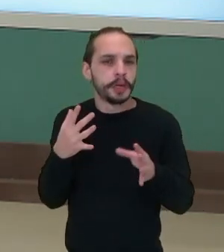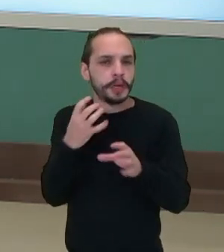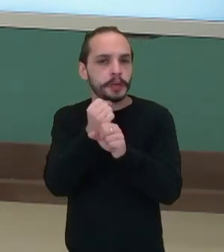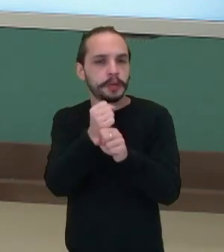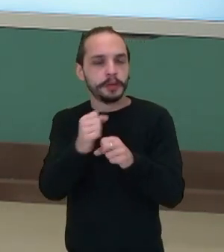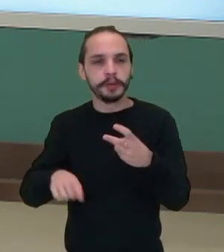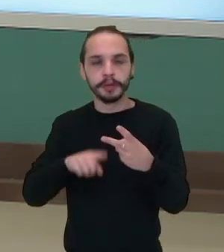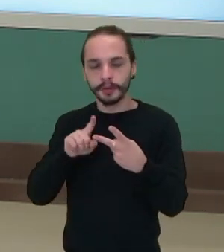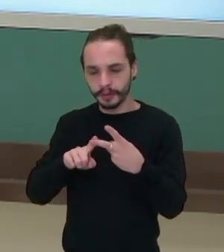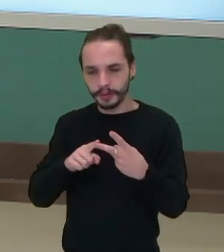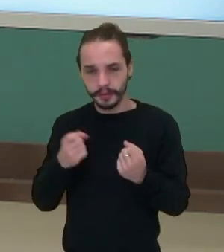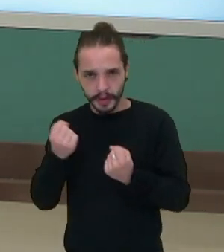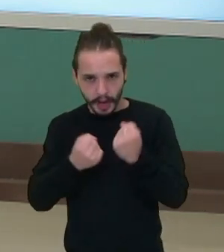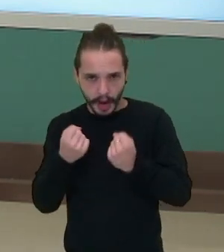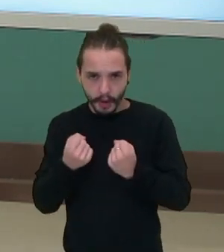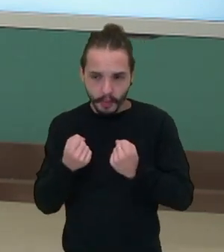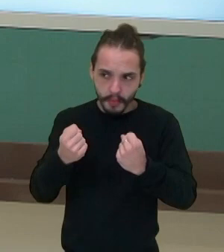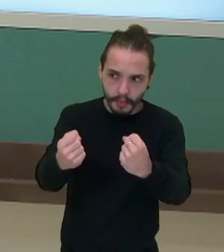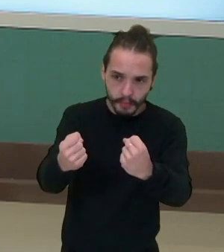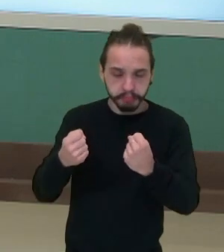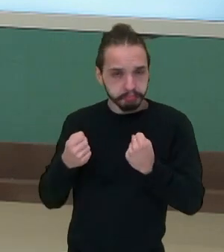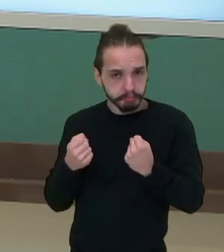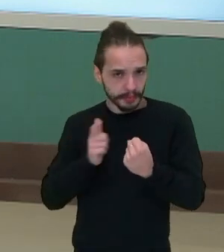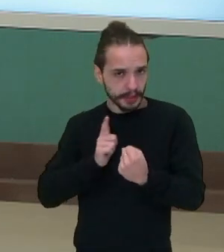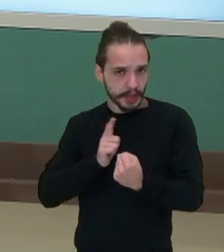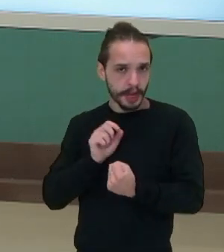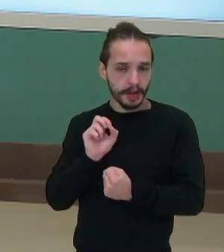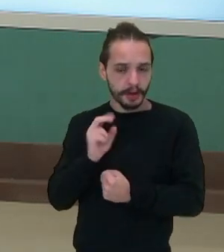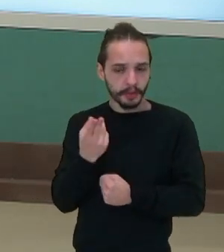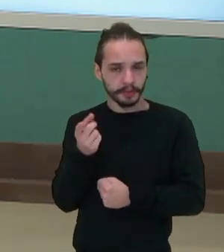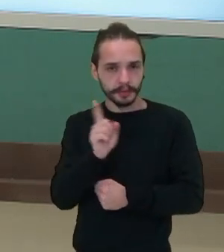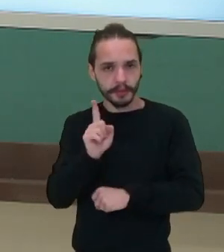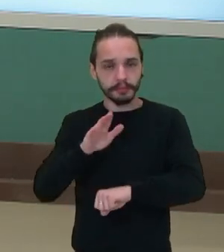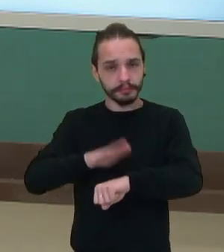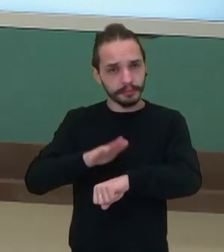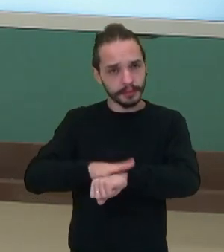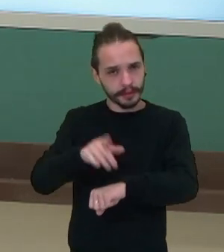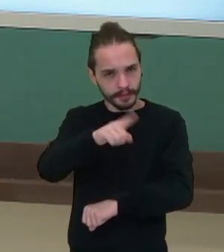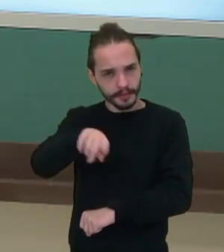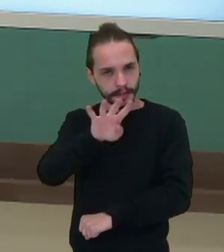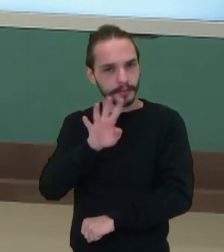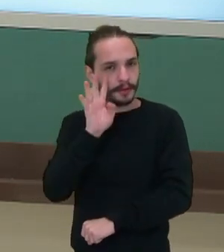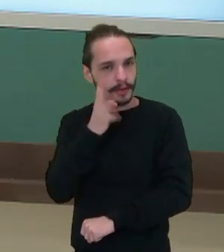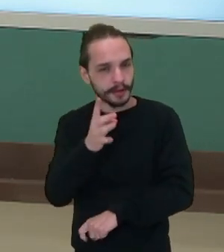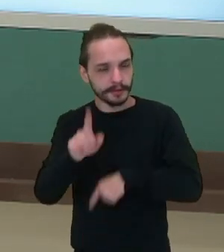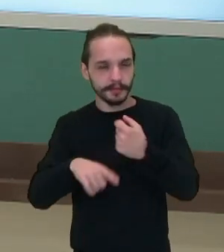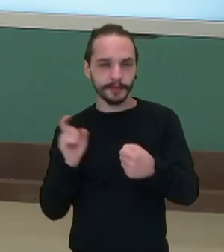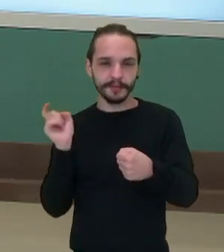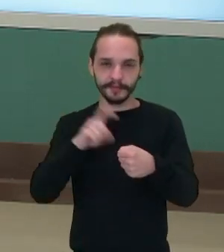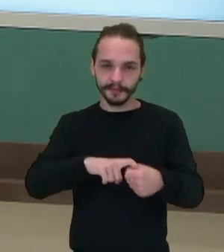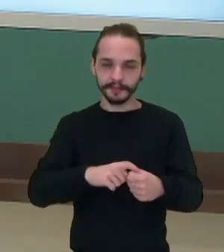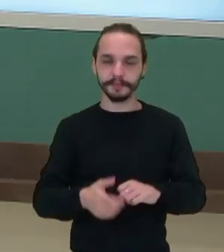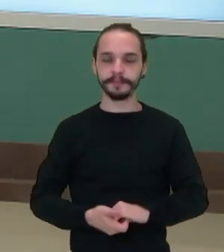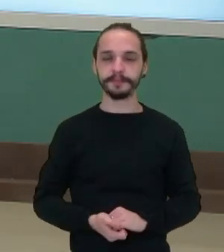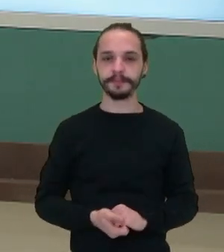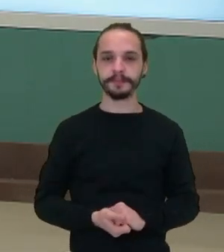irá se locomover. E justificando a resposta. Eu vou dar um tempinho para vocês poderem resolver isso e daqui a pouco a gente volta para discutir.